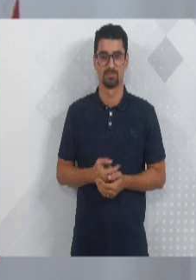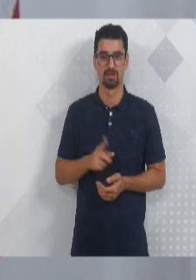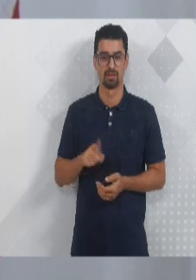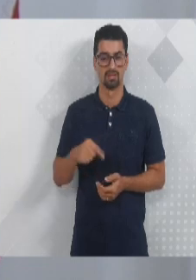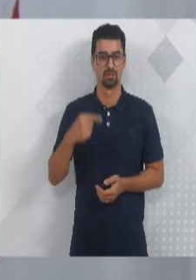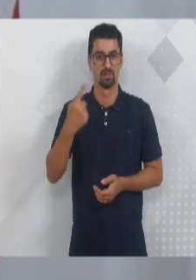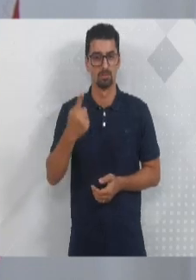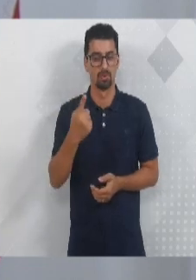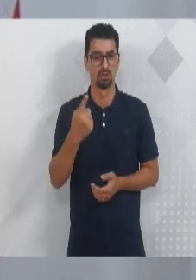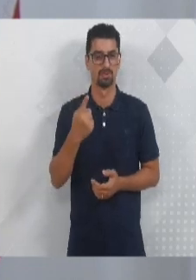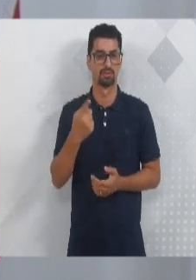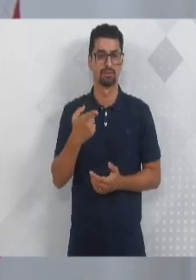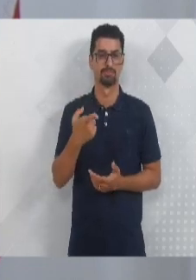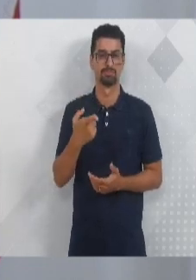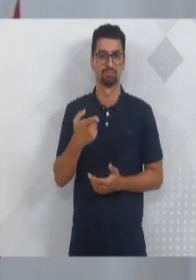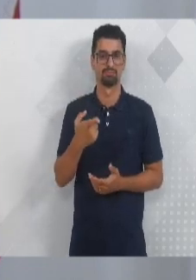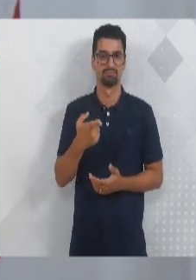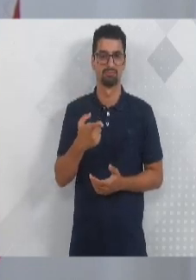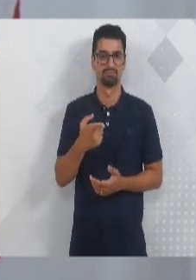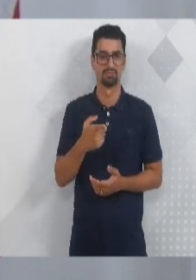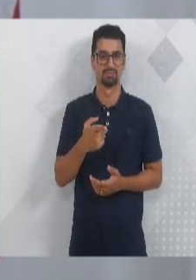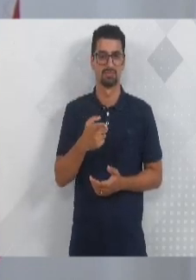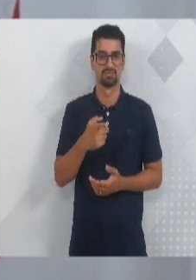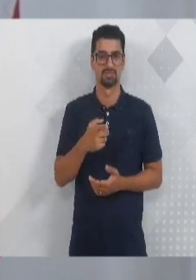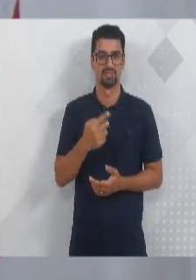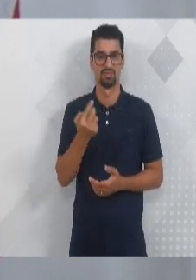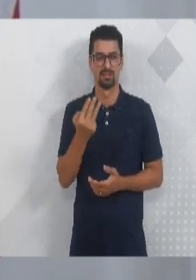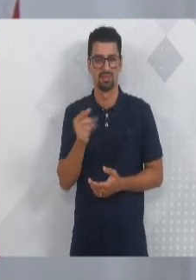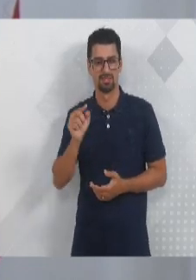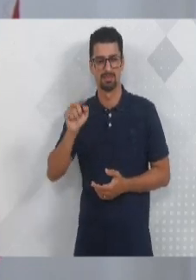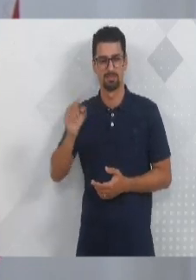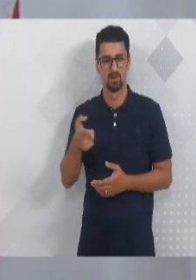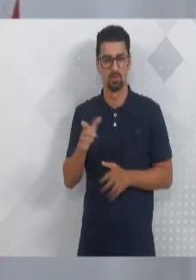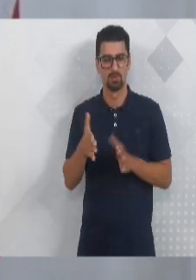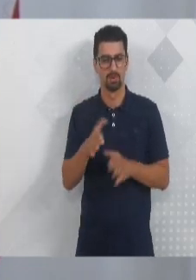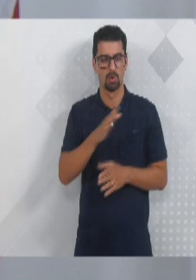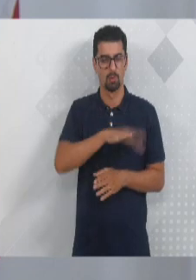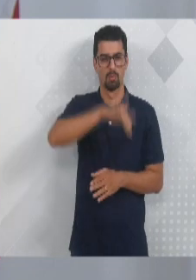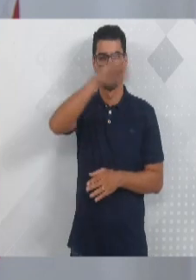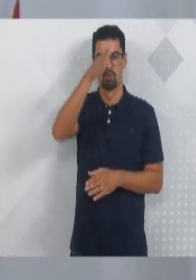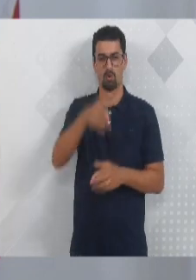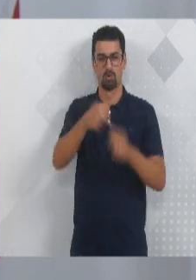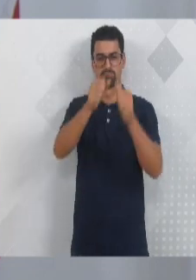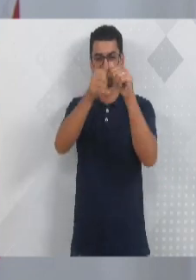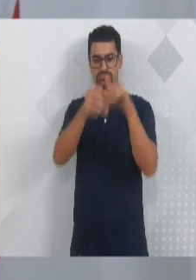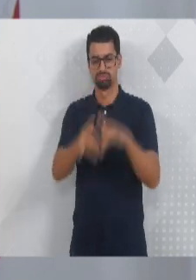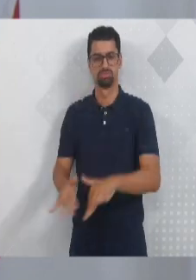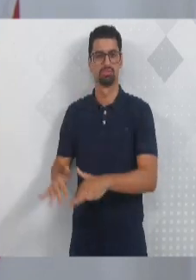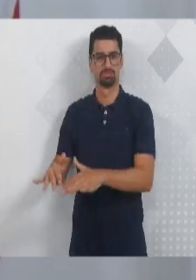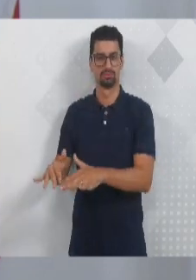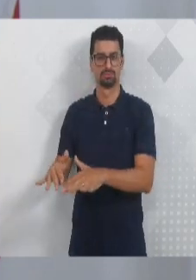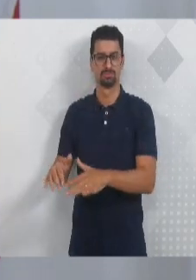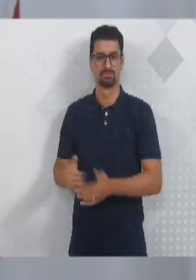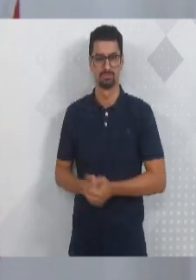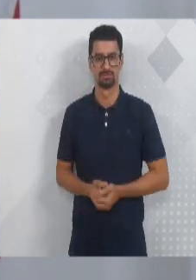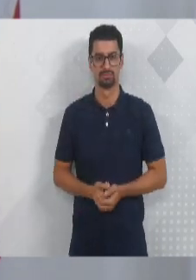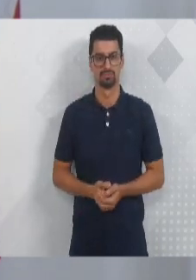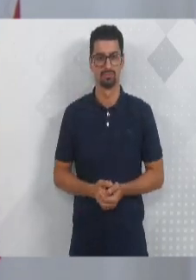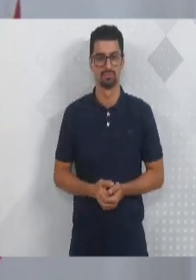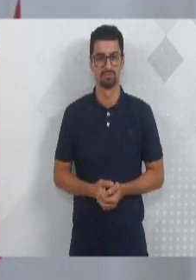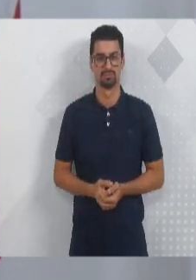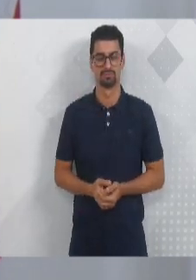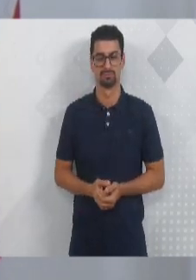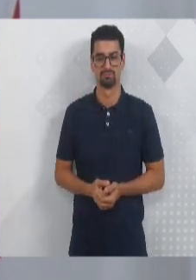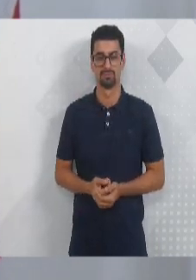em número aproximado de 3.000 3.000 descidas de